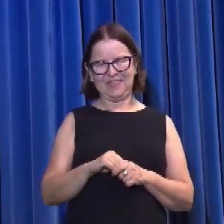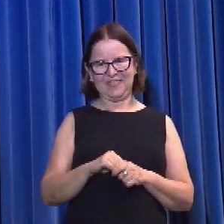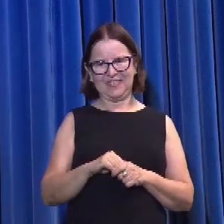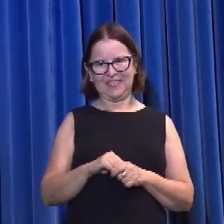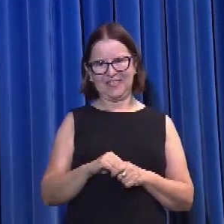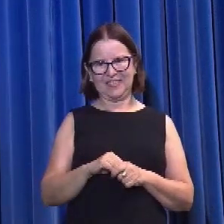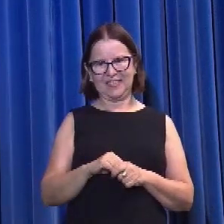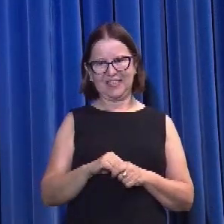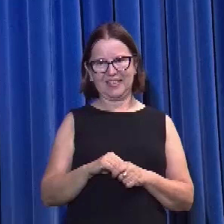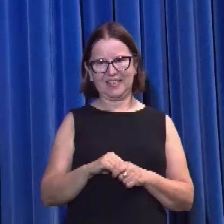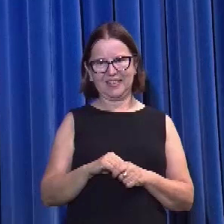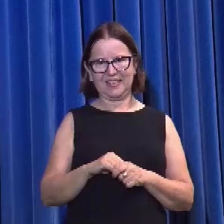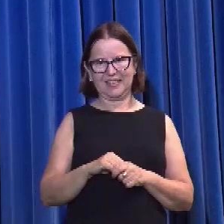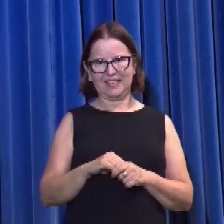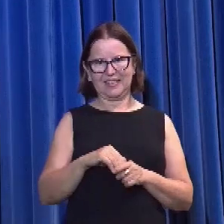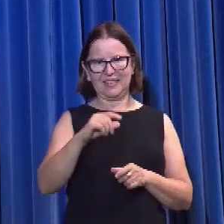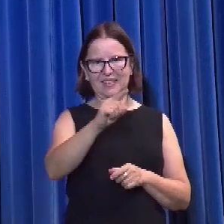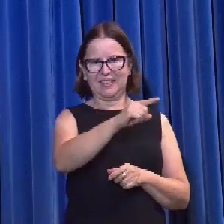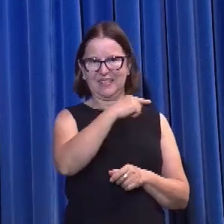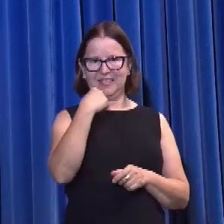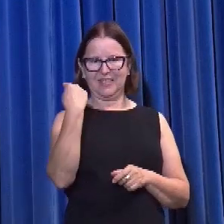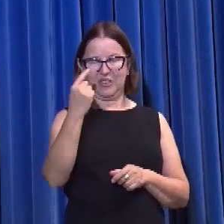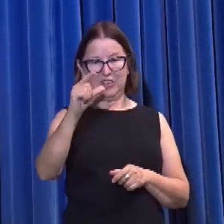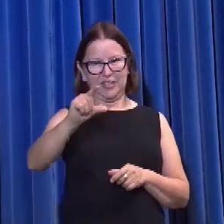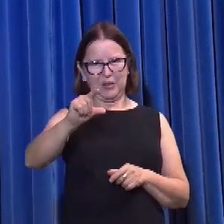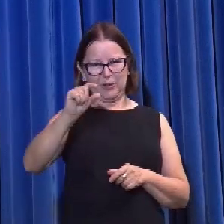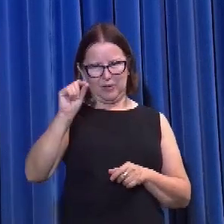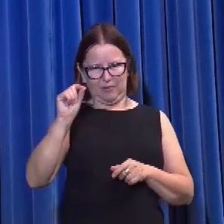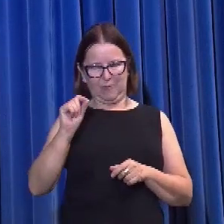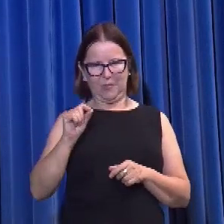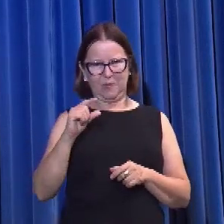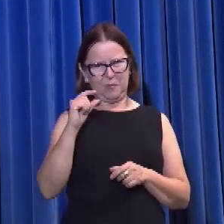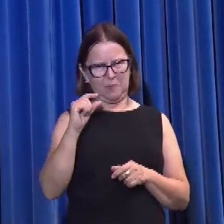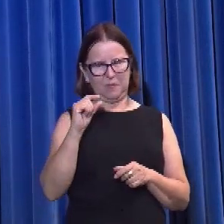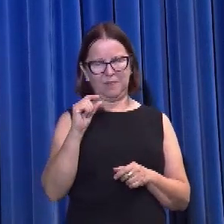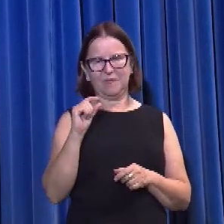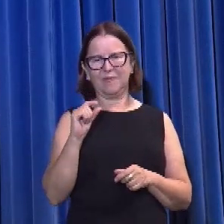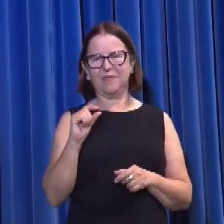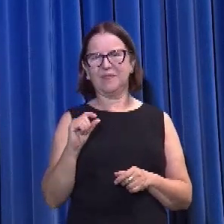A gente descobre um pouco